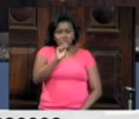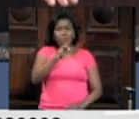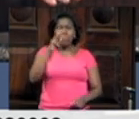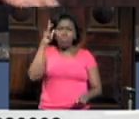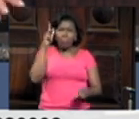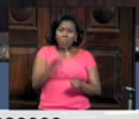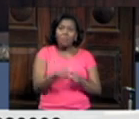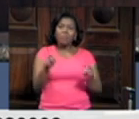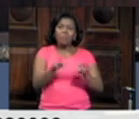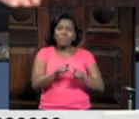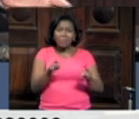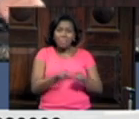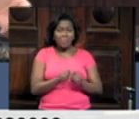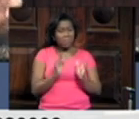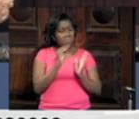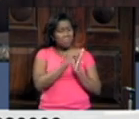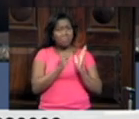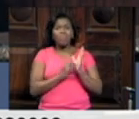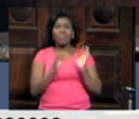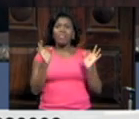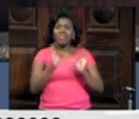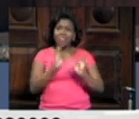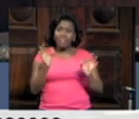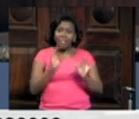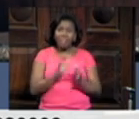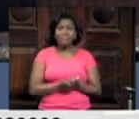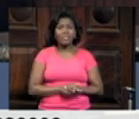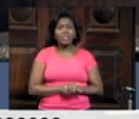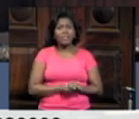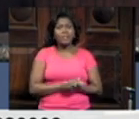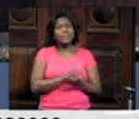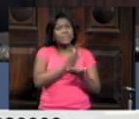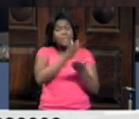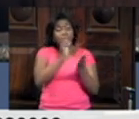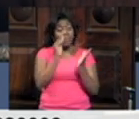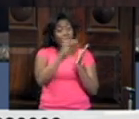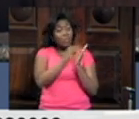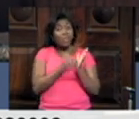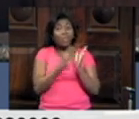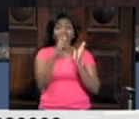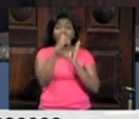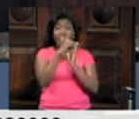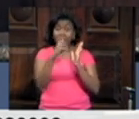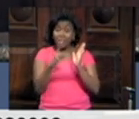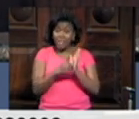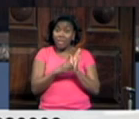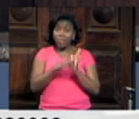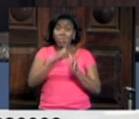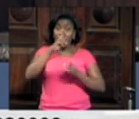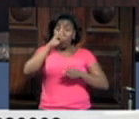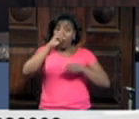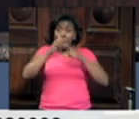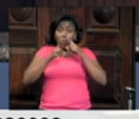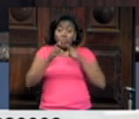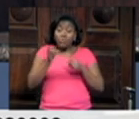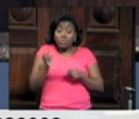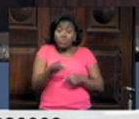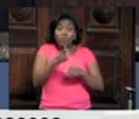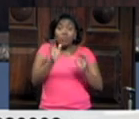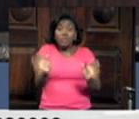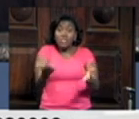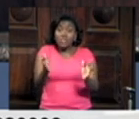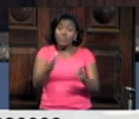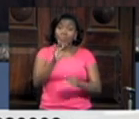os DOs constantemente têm saído decretos de novos incentivos fiscais.